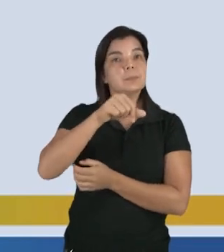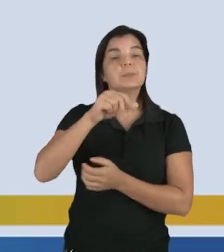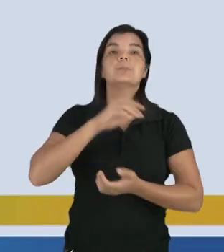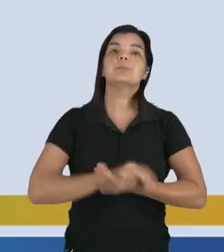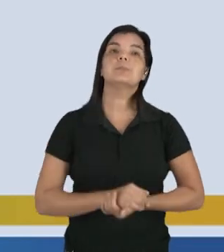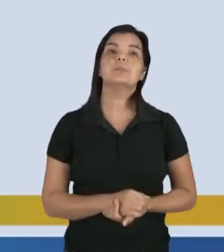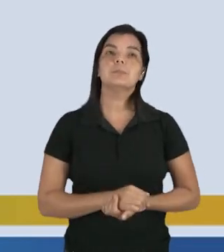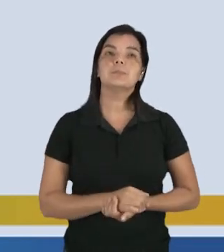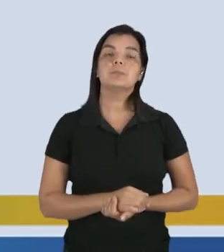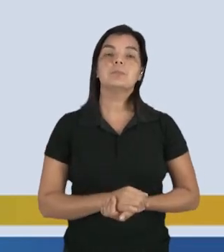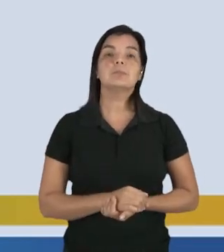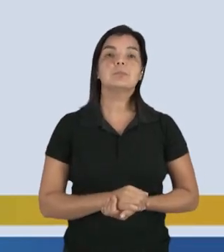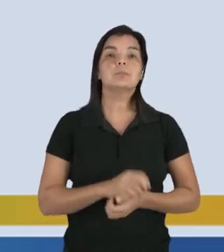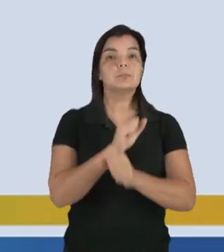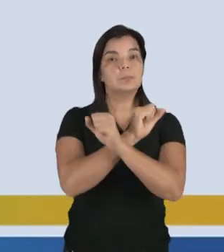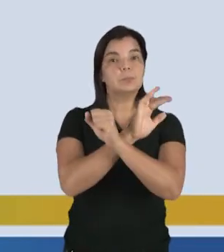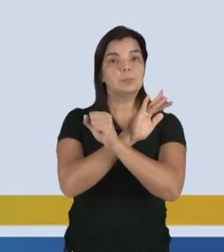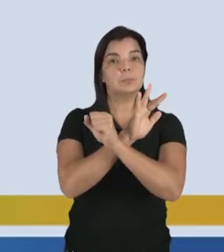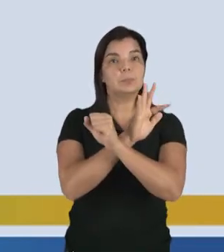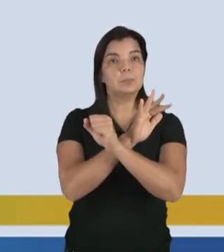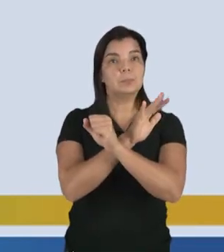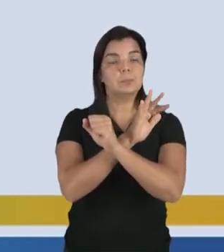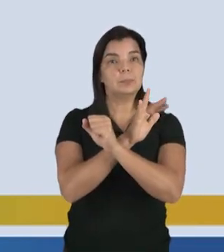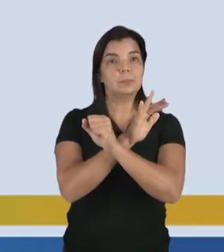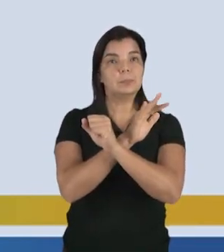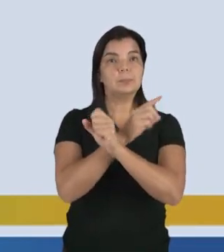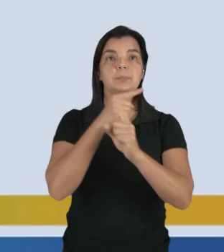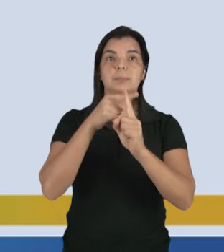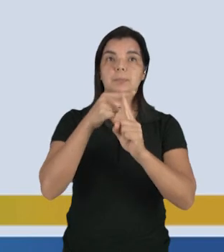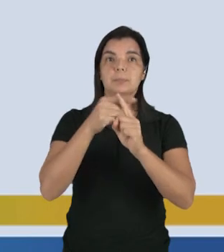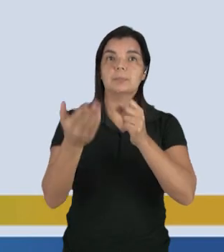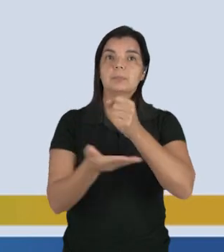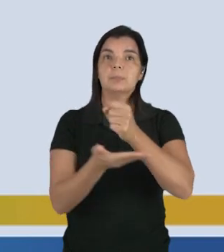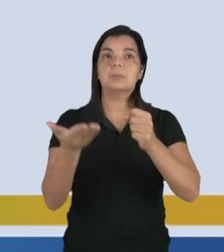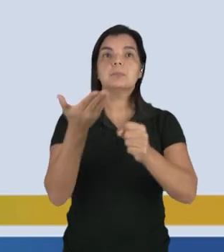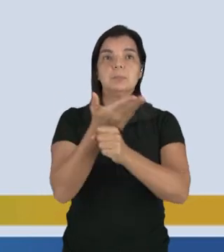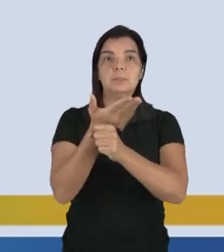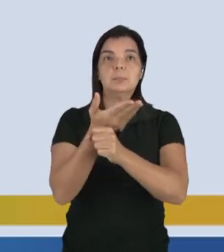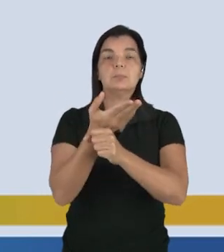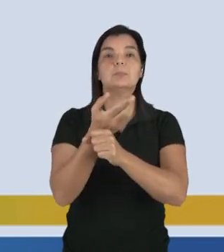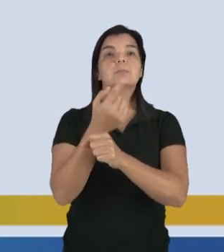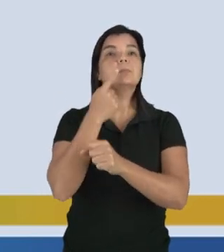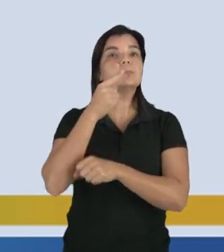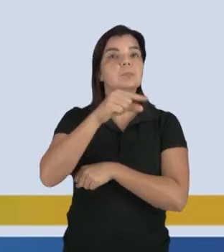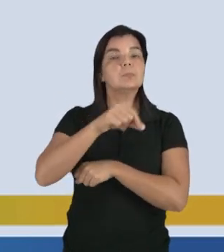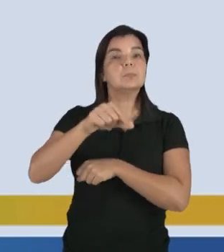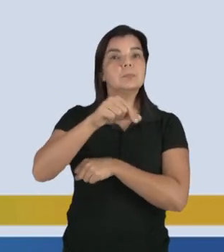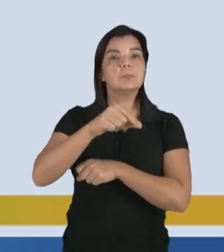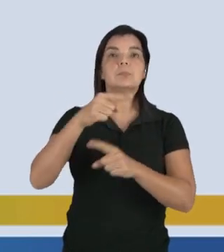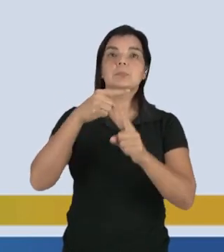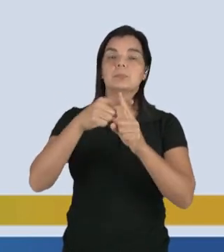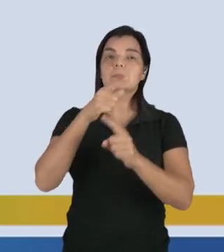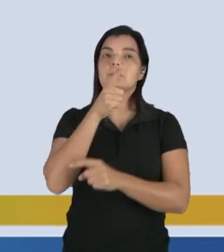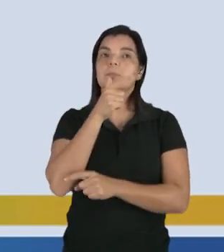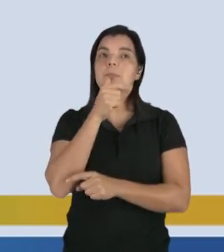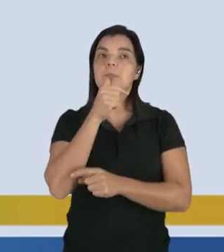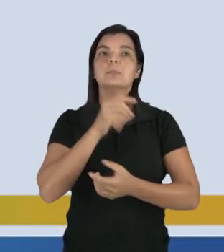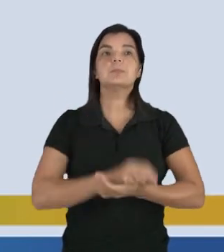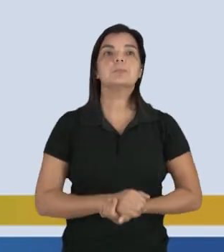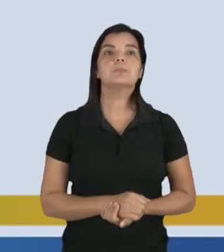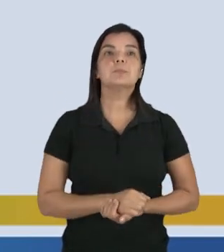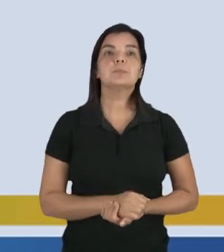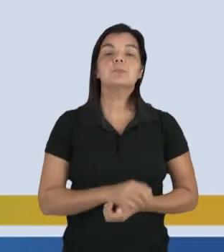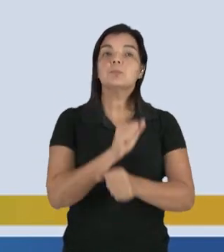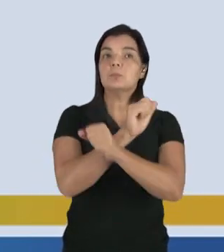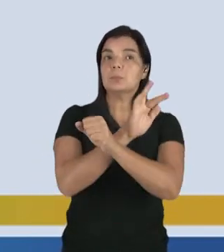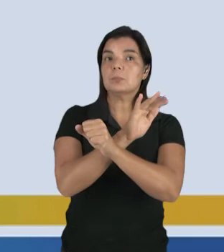e sal. Então, aí nós temos aqui sal reagindo com uma base e teremos como produto sal e água,